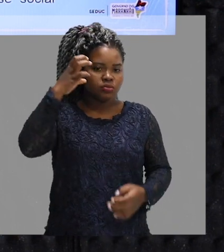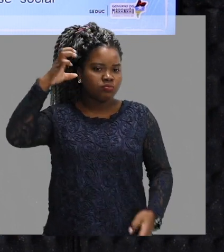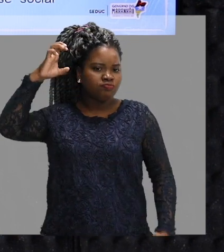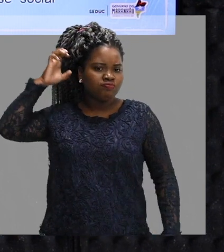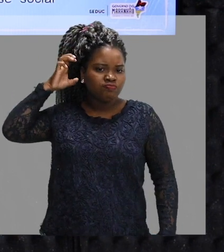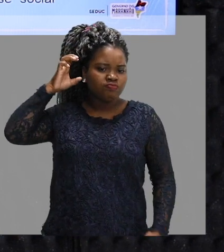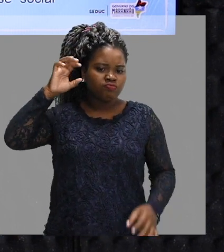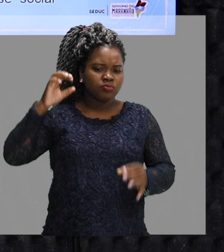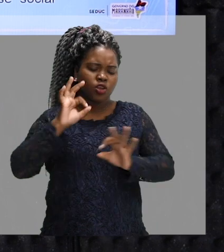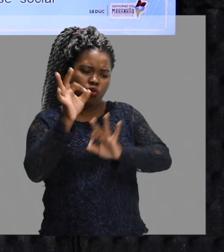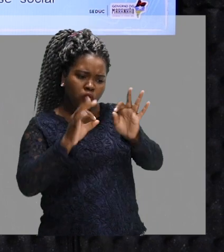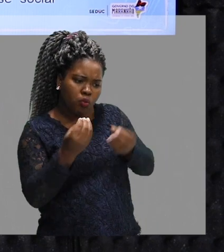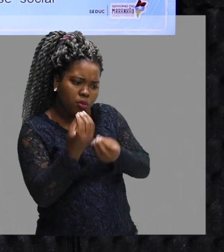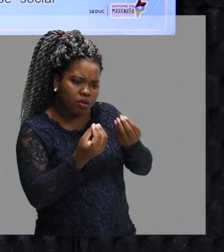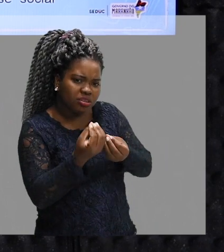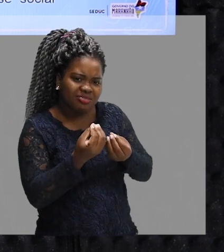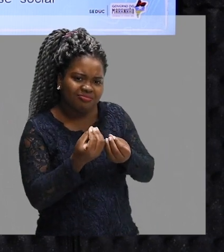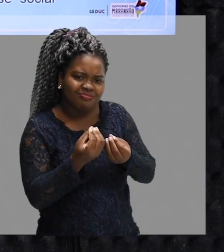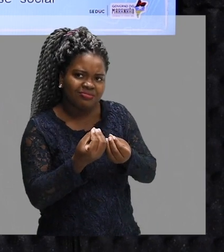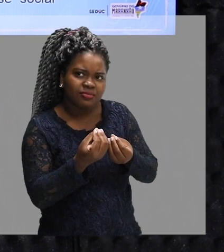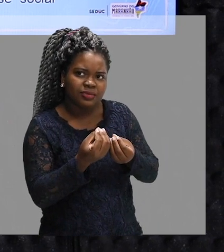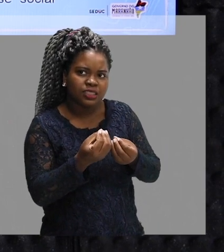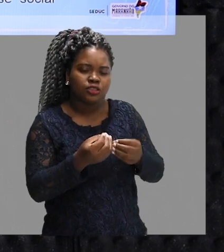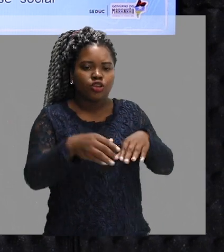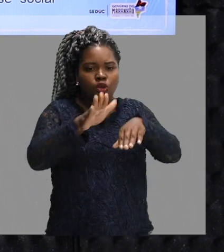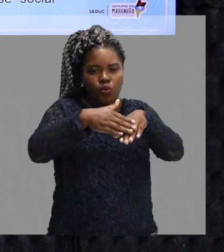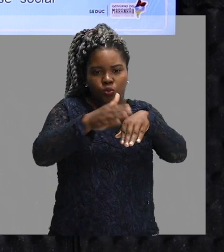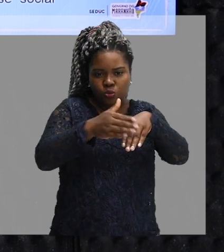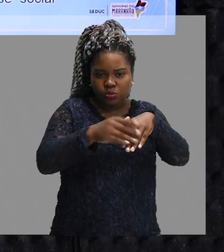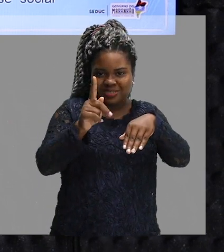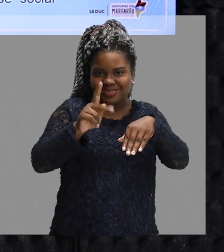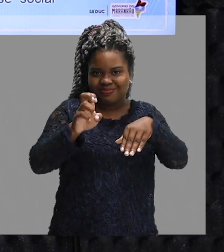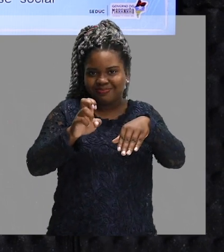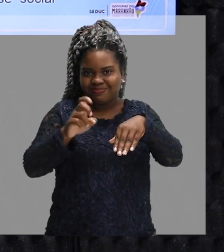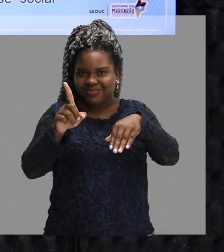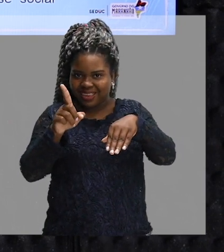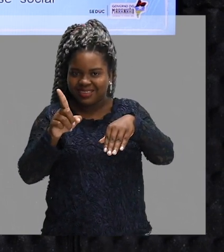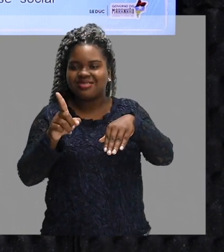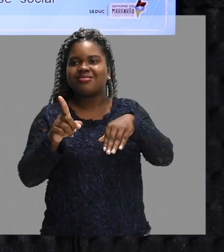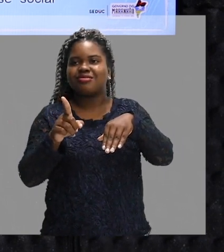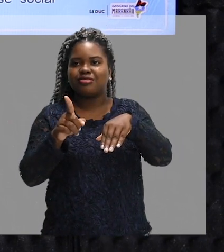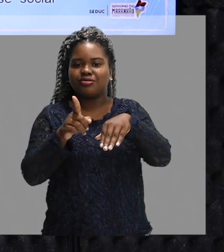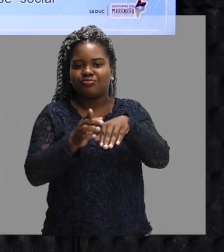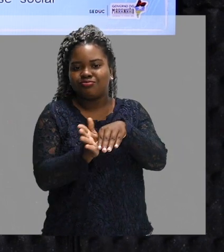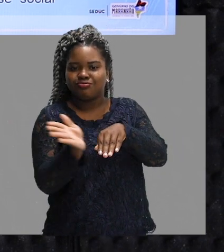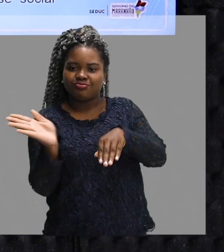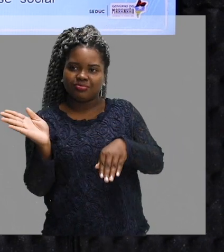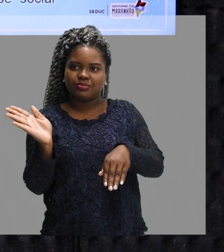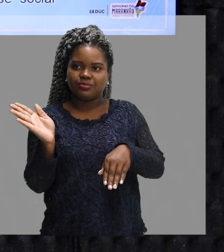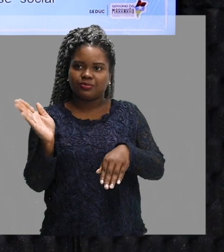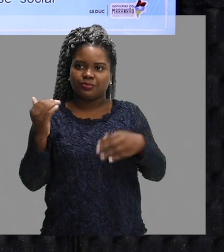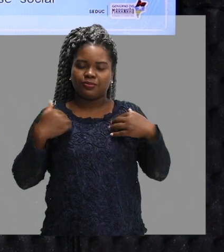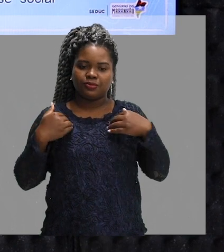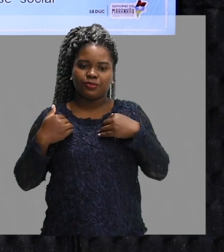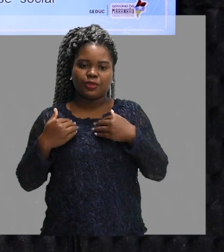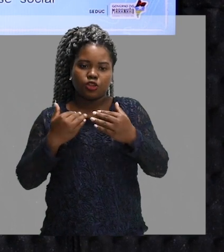vinha de frente. Como assim? Os pés ficavam de lado, né? E o tronco ficava de frente. Professor, eu não